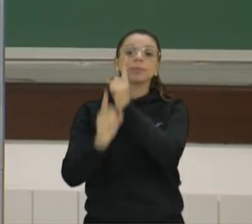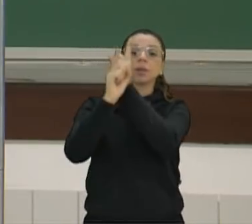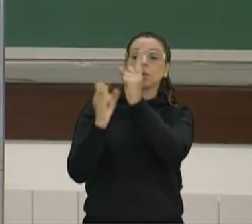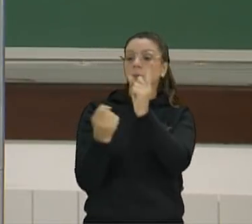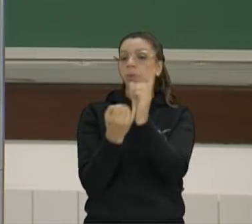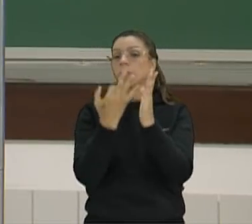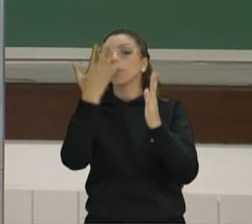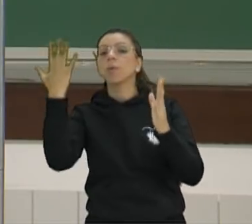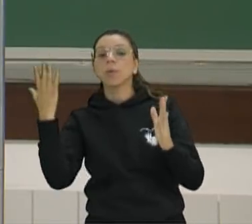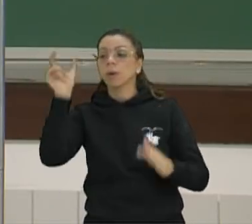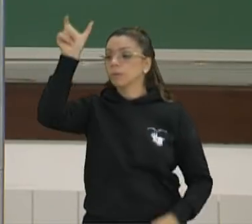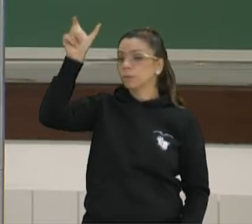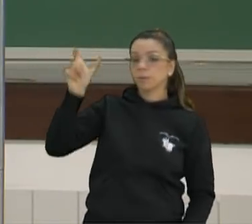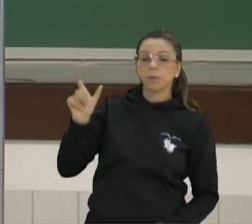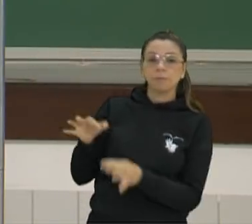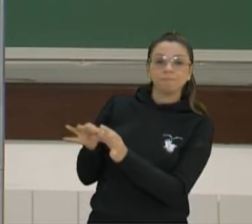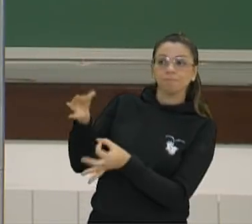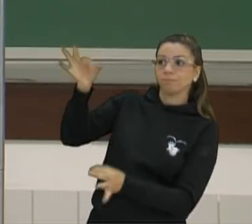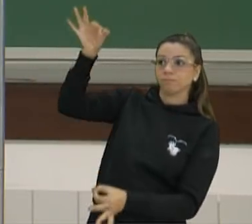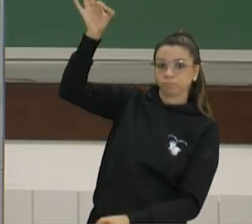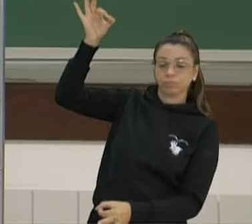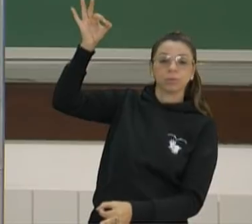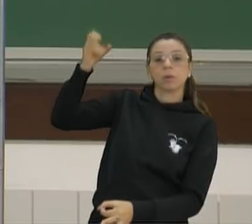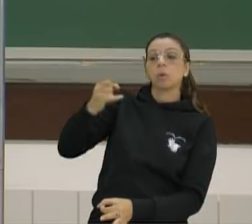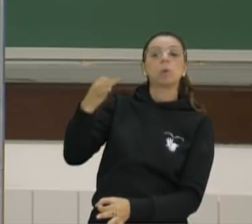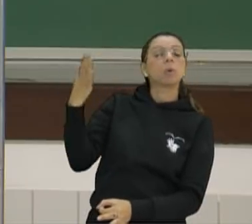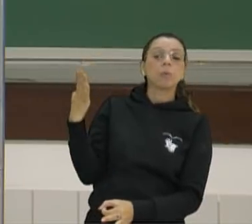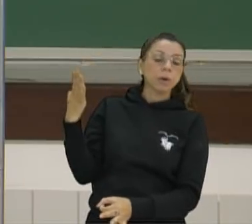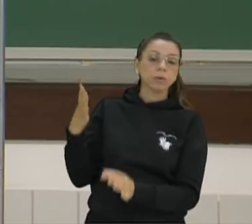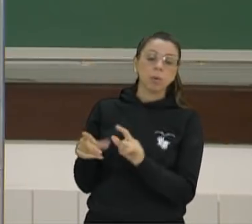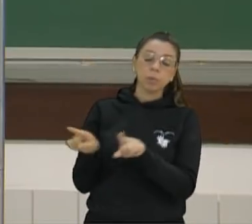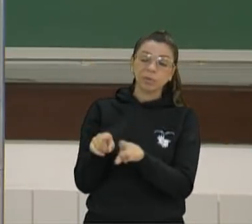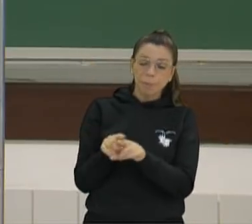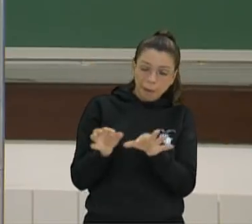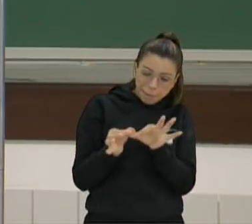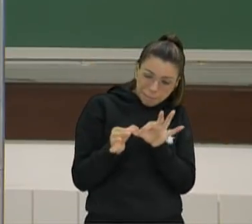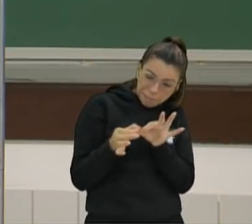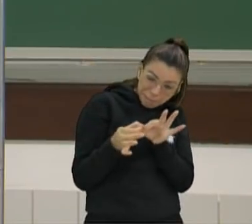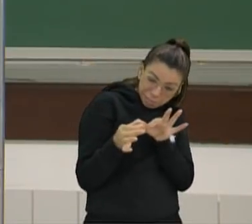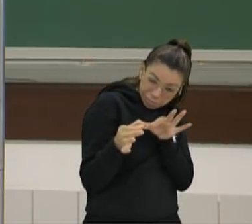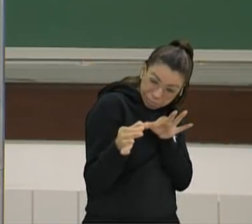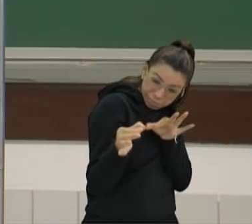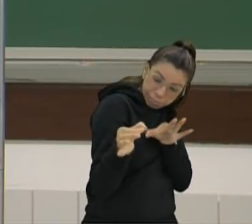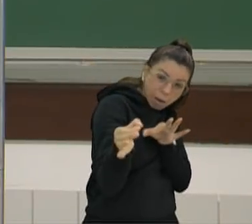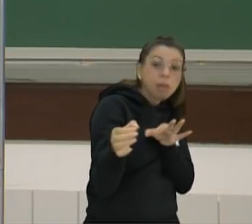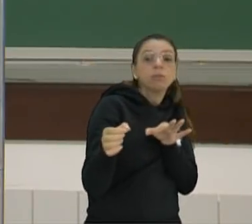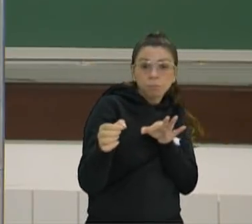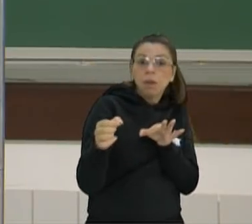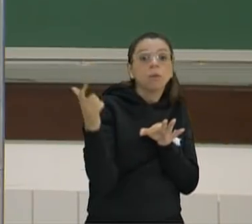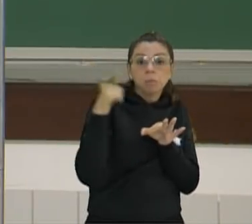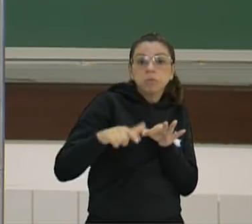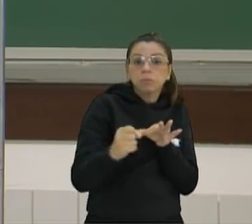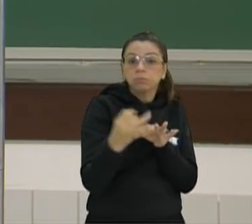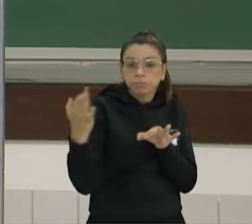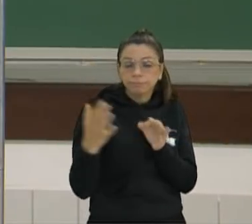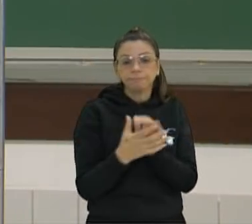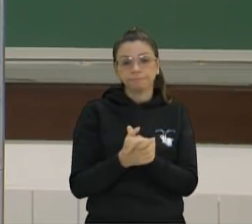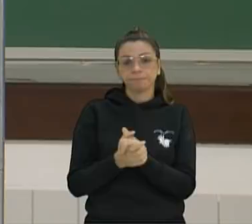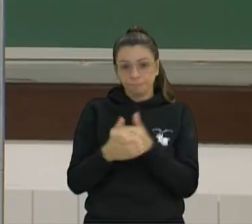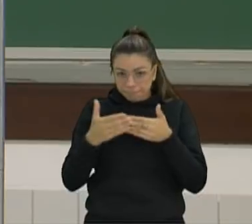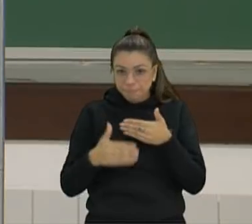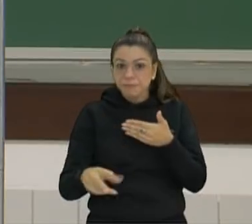que fazer para achar a medida de lugares mais altos ou distâncias inacessíveis, por exemplo. Certo? Vamos